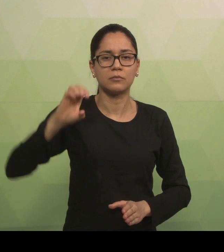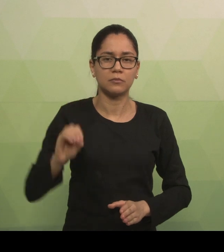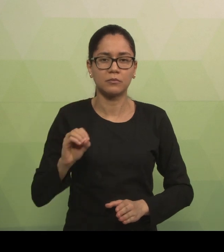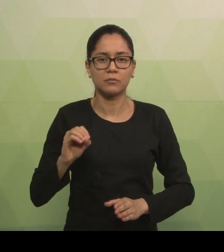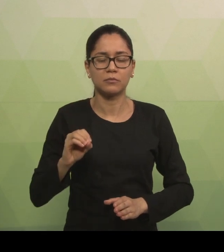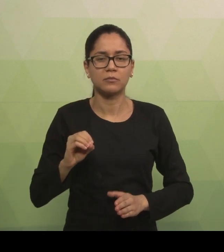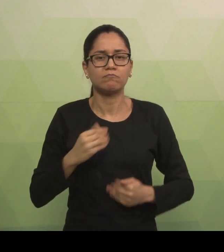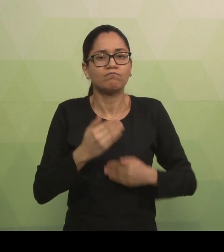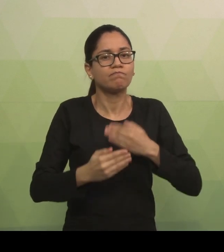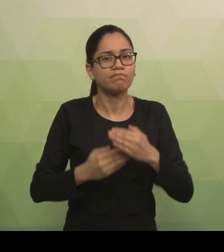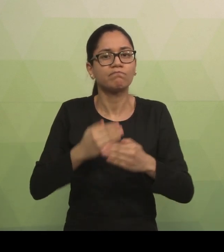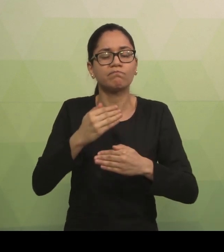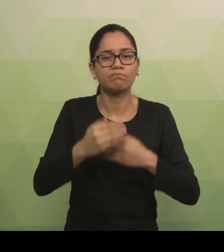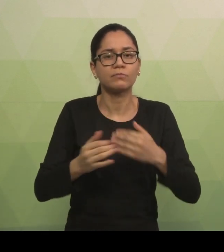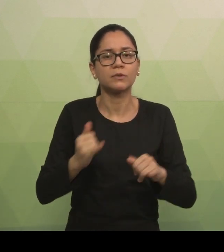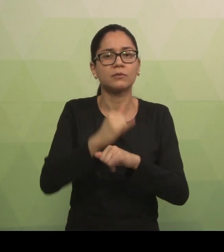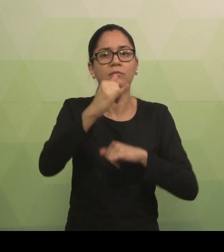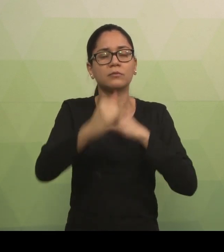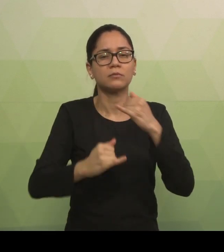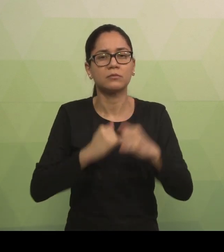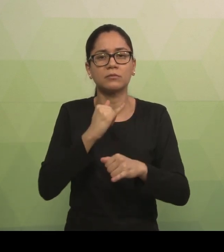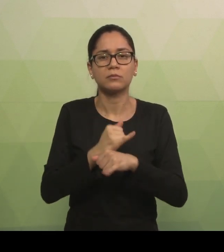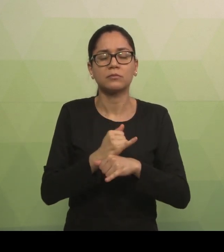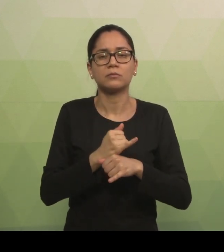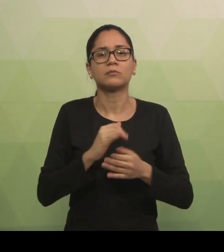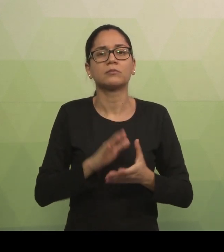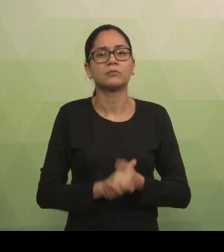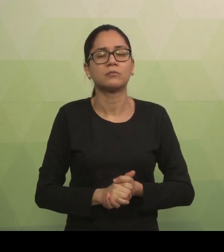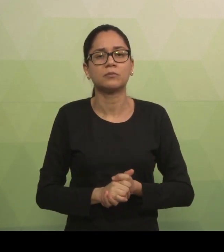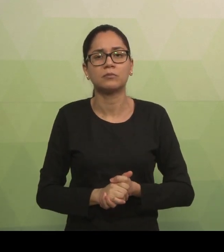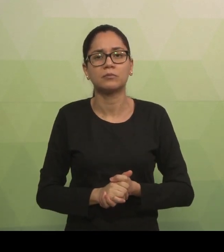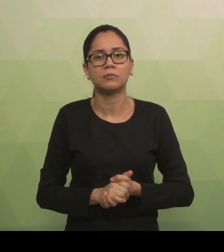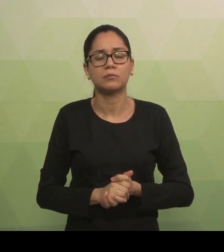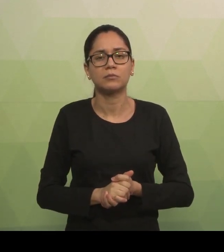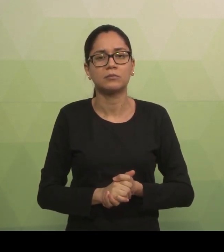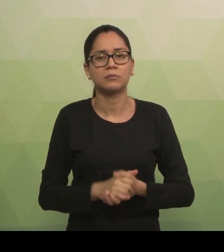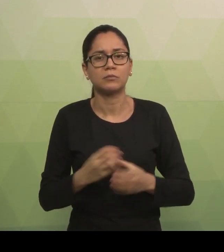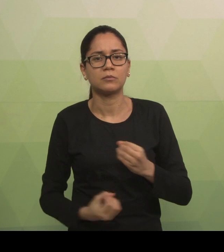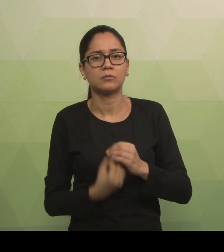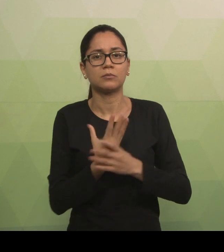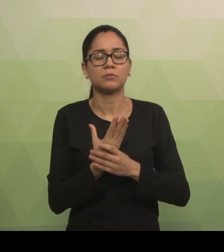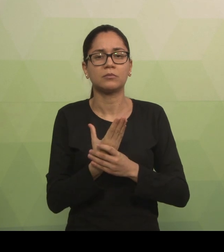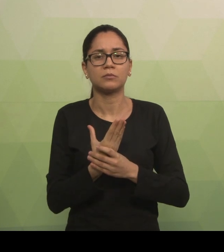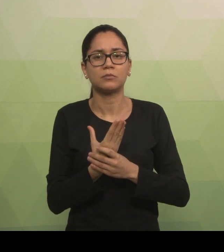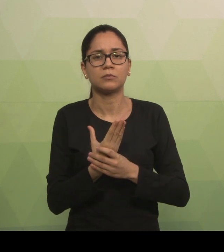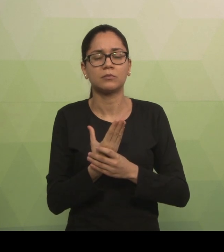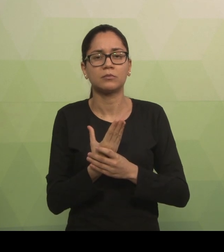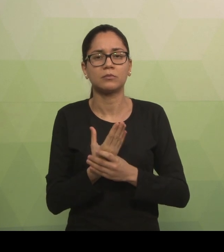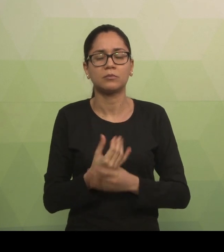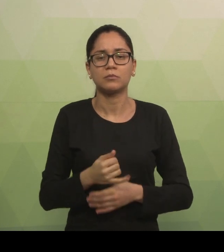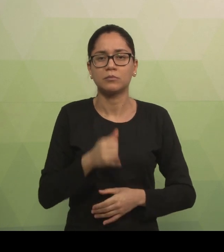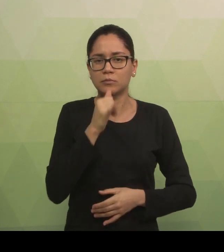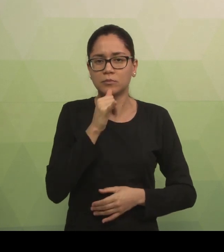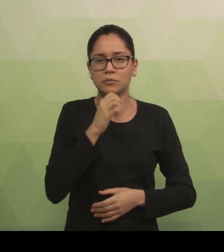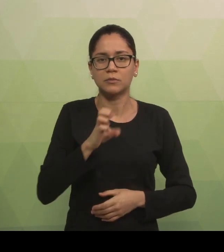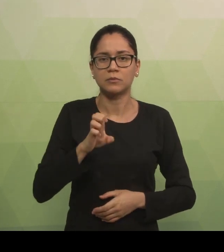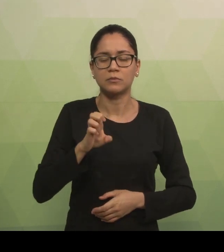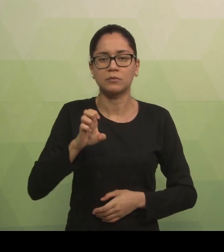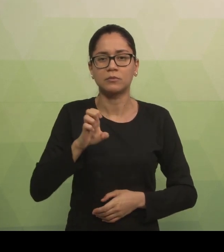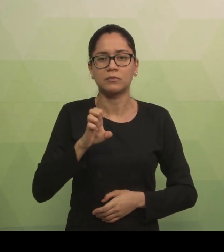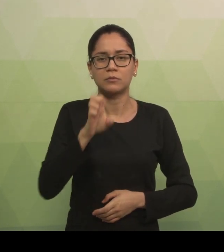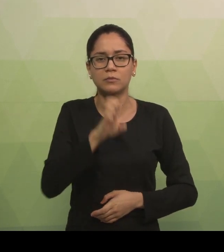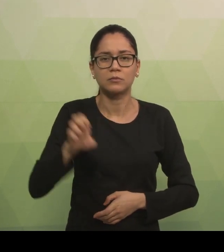da internet. Para facilitar a navegação pela internet, surgiram vários navegadores ou browsers,